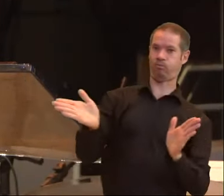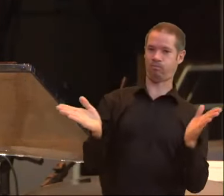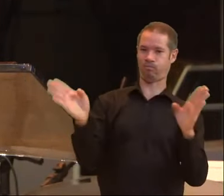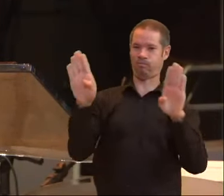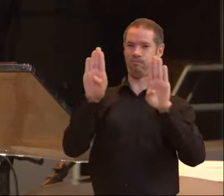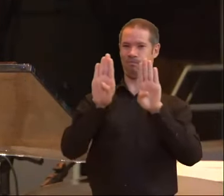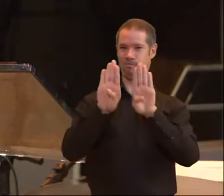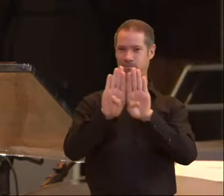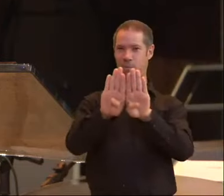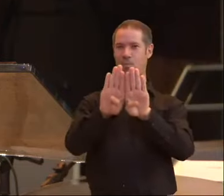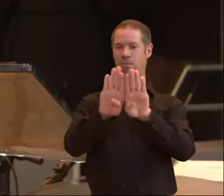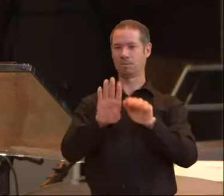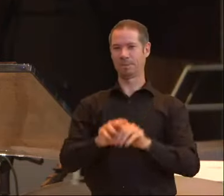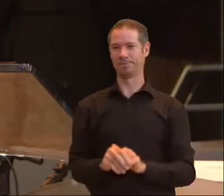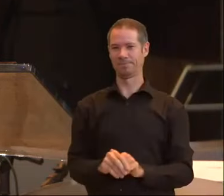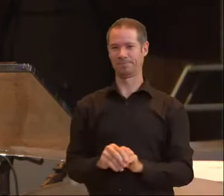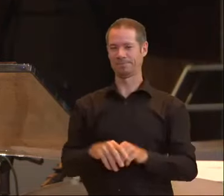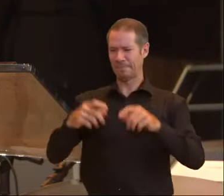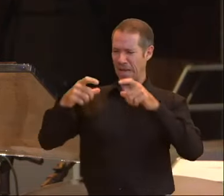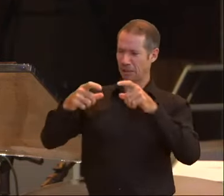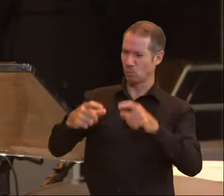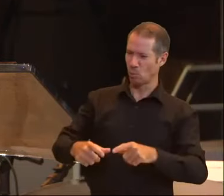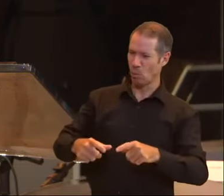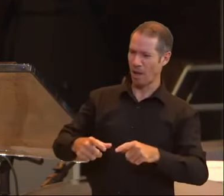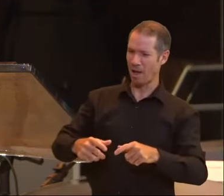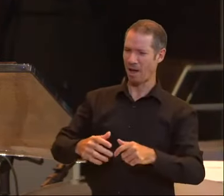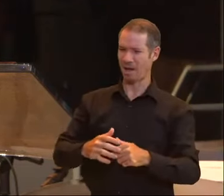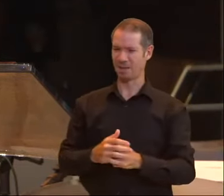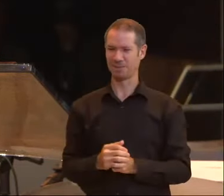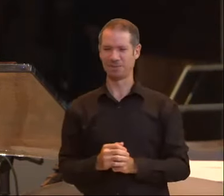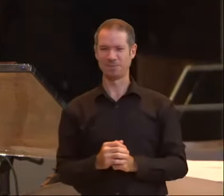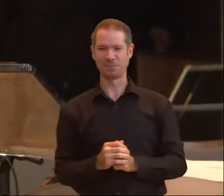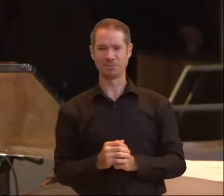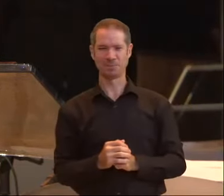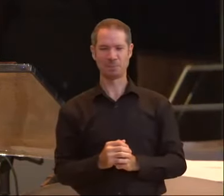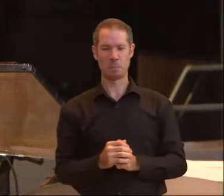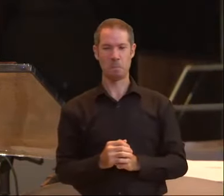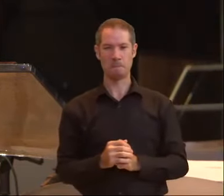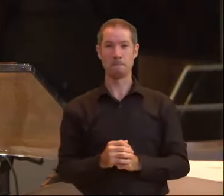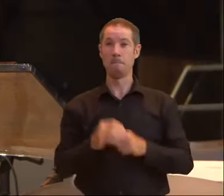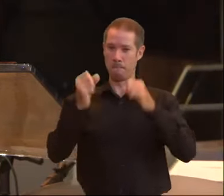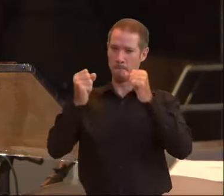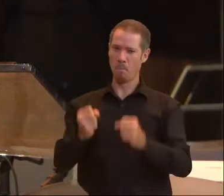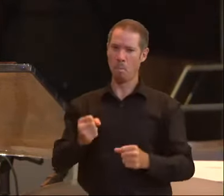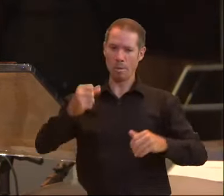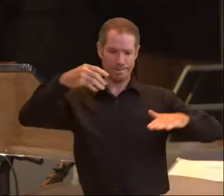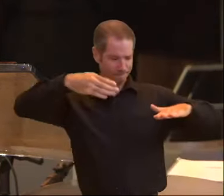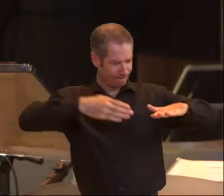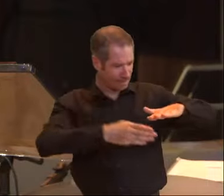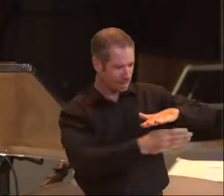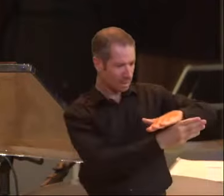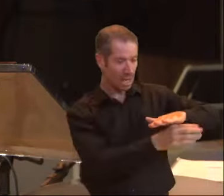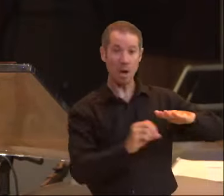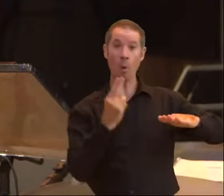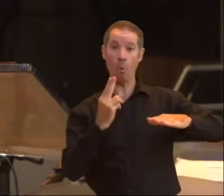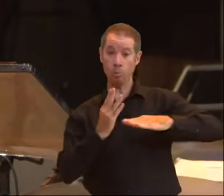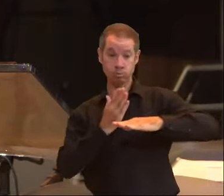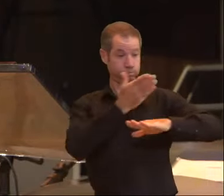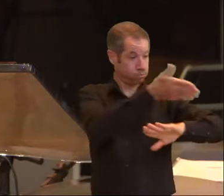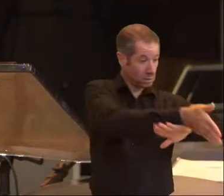Porta é um lugar em que você pode entrar ou pode